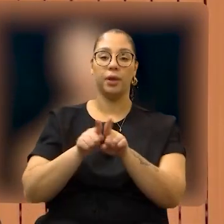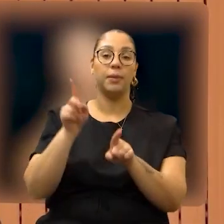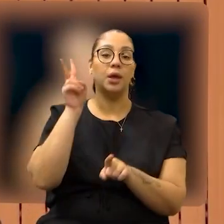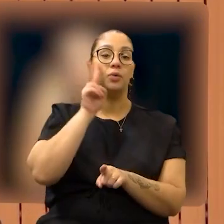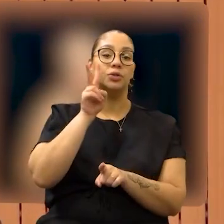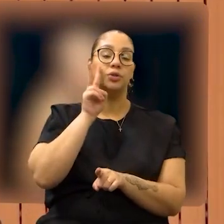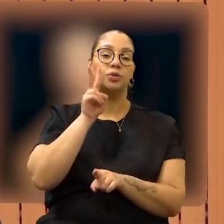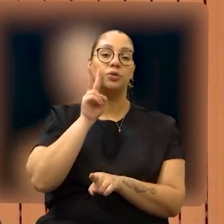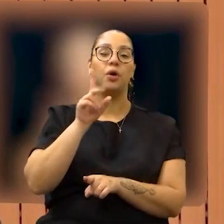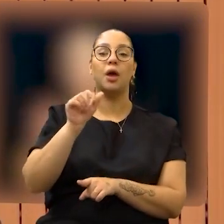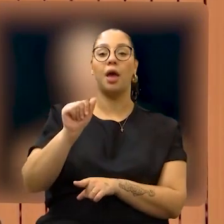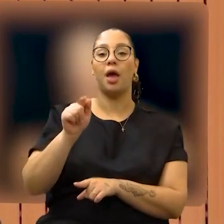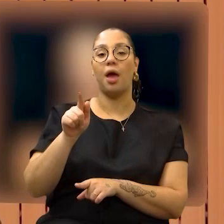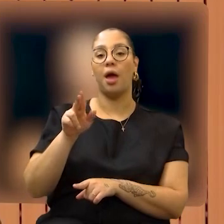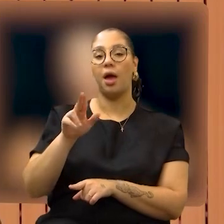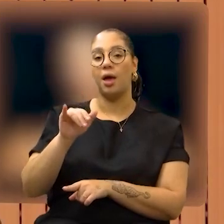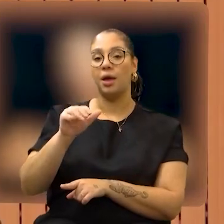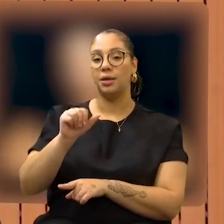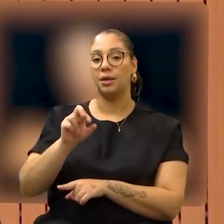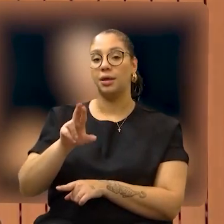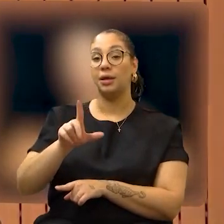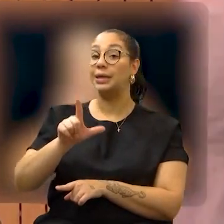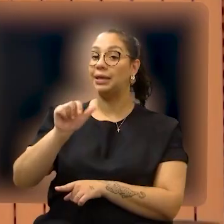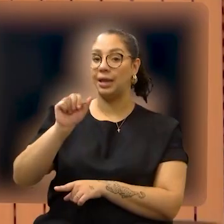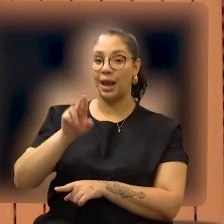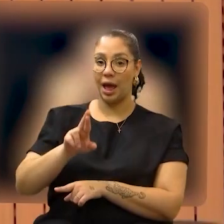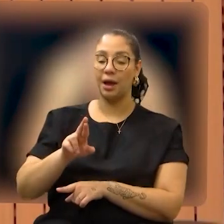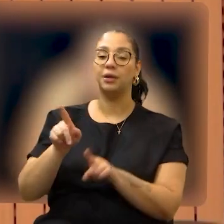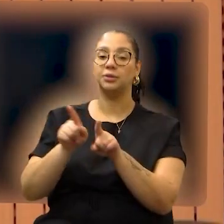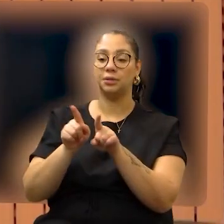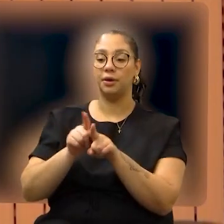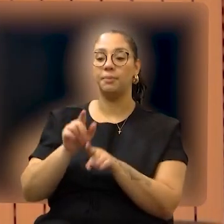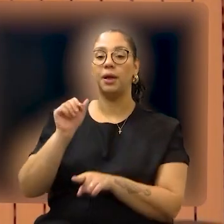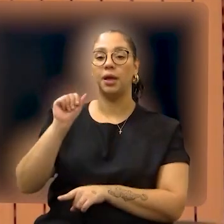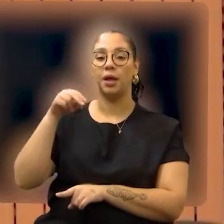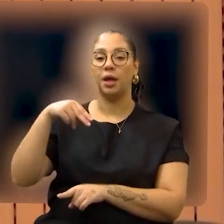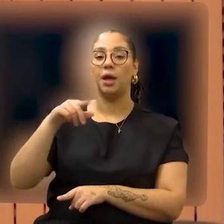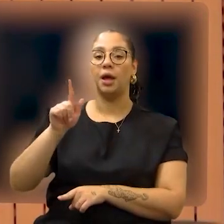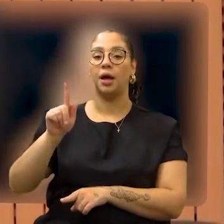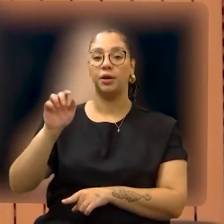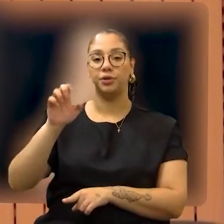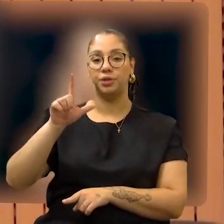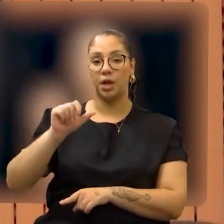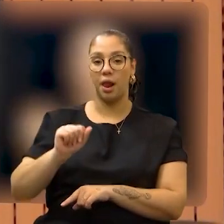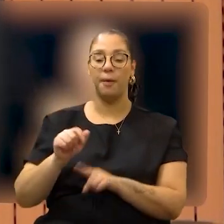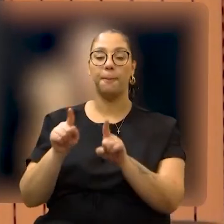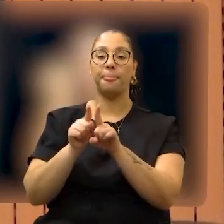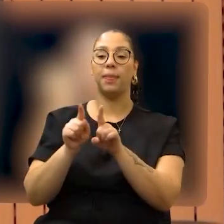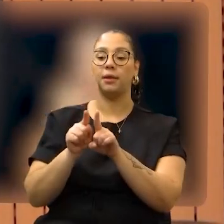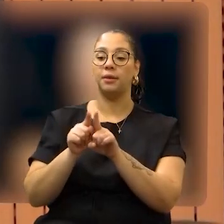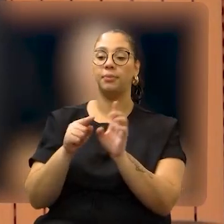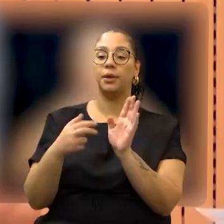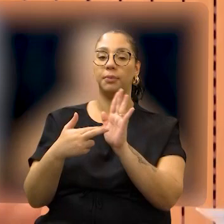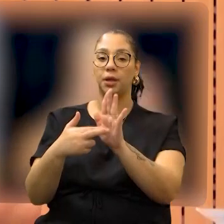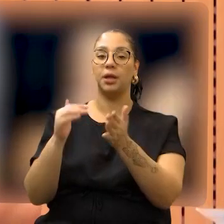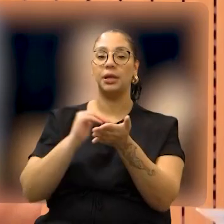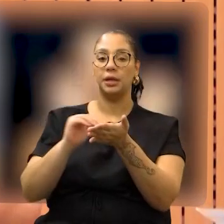do evento, o historiador Sidney Aguilar Filho, a doutora em psicologia Ângela Fátima